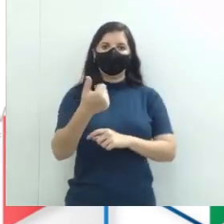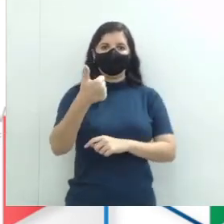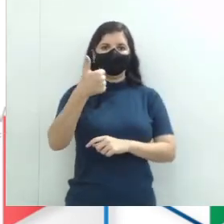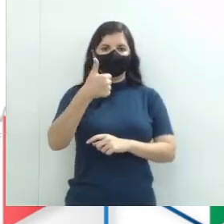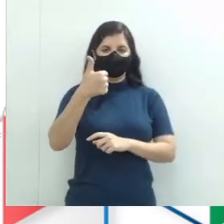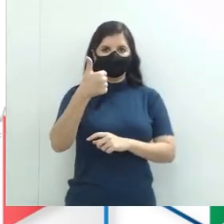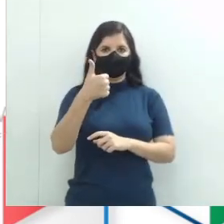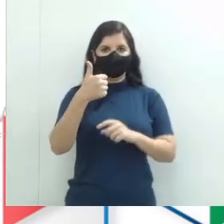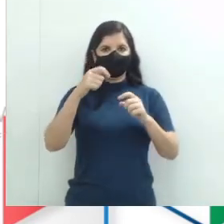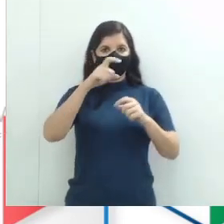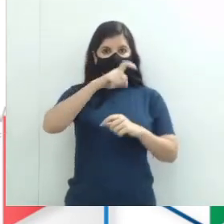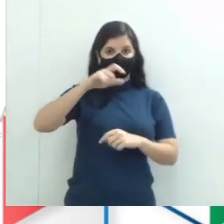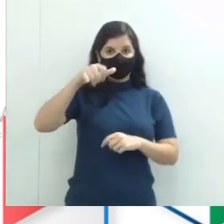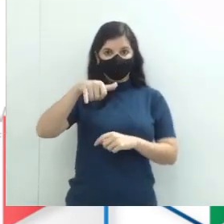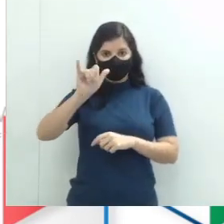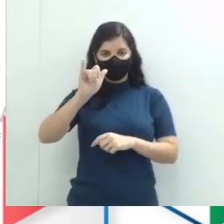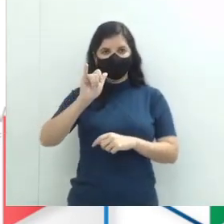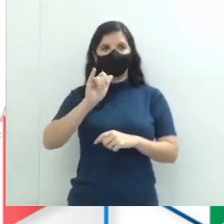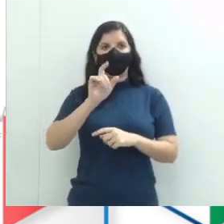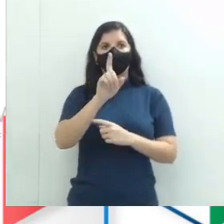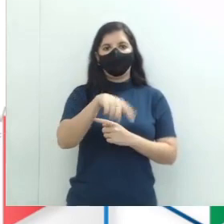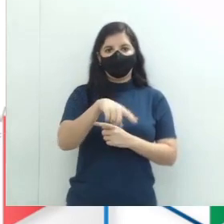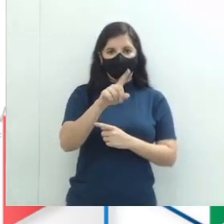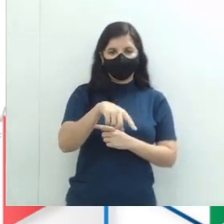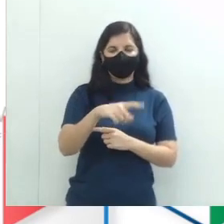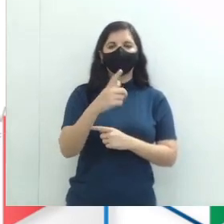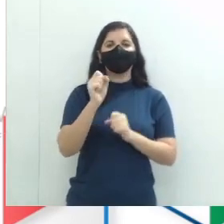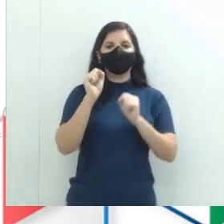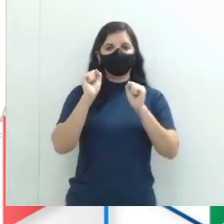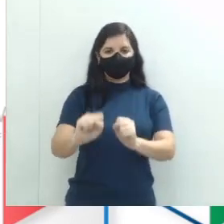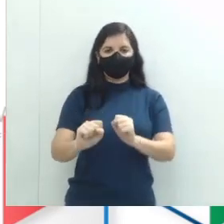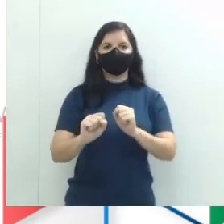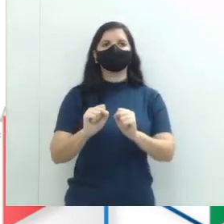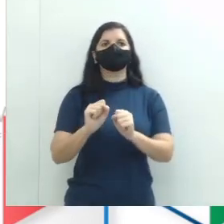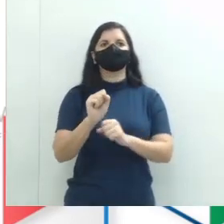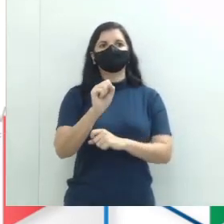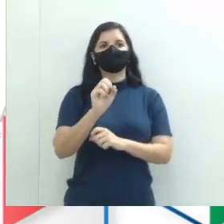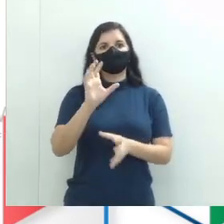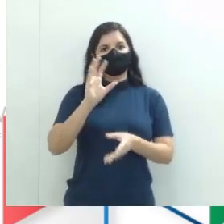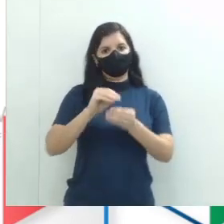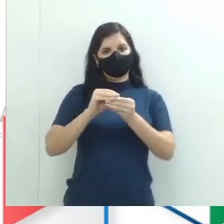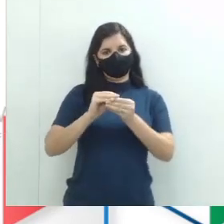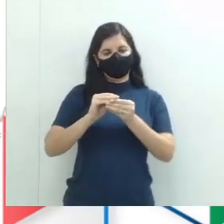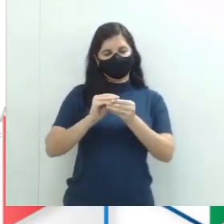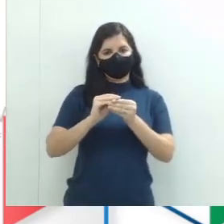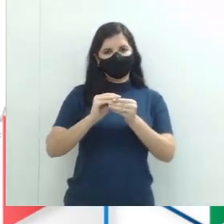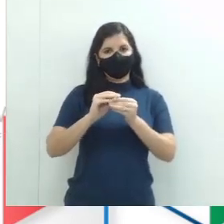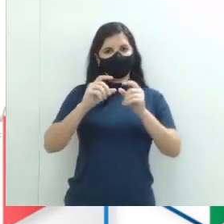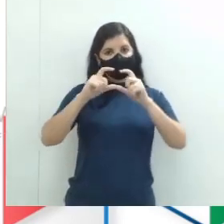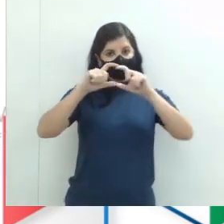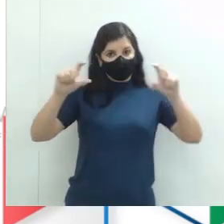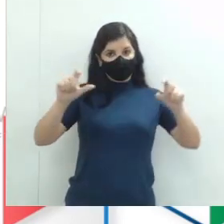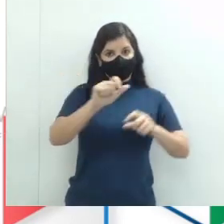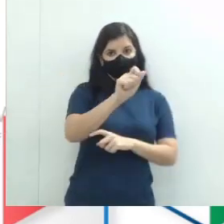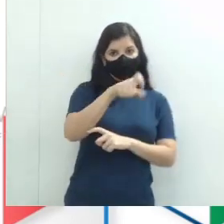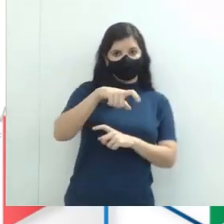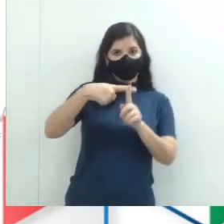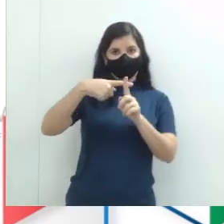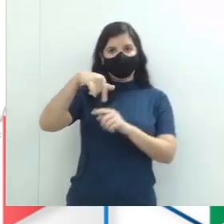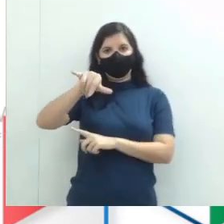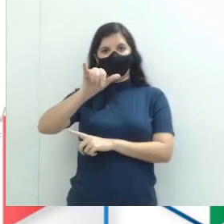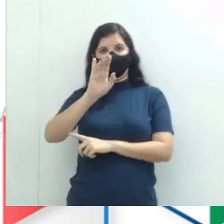grau com duas incógnitas, aquela que se pode, que eu posso reduzir à forma de AX